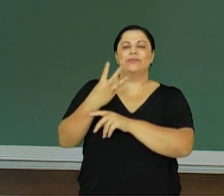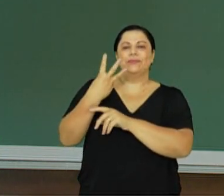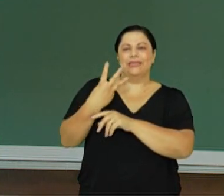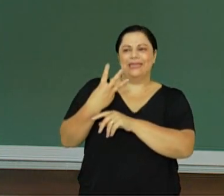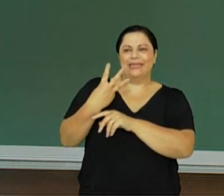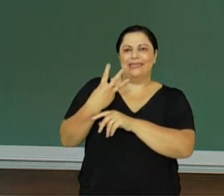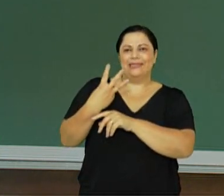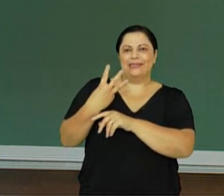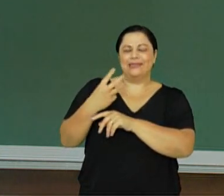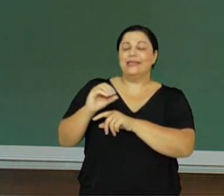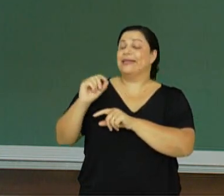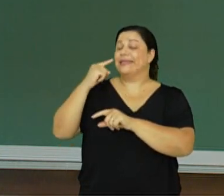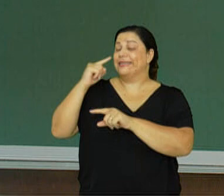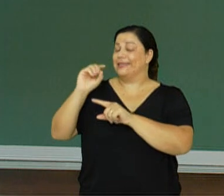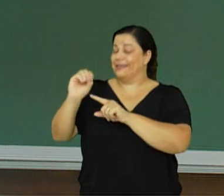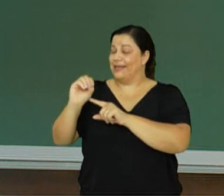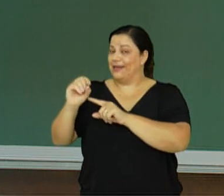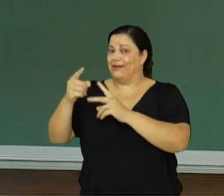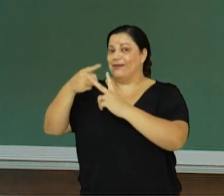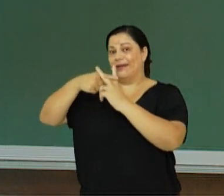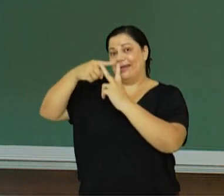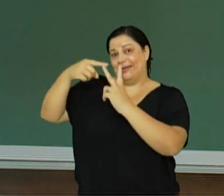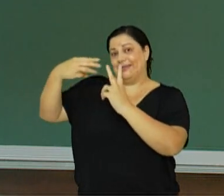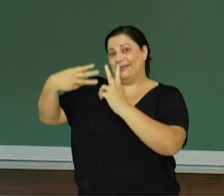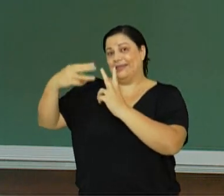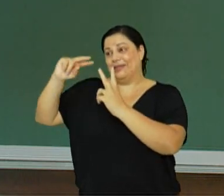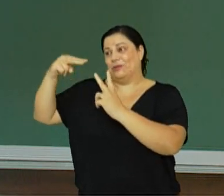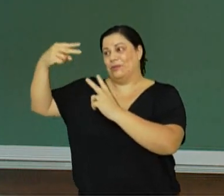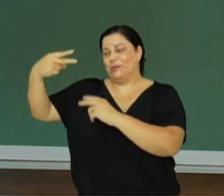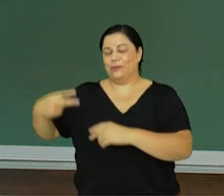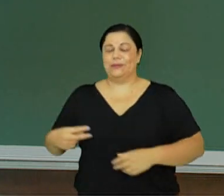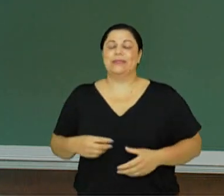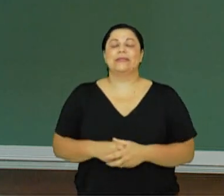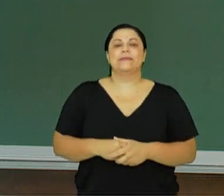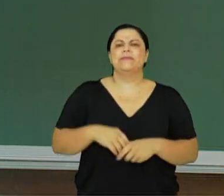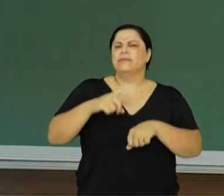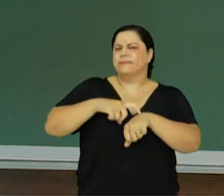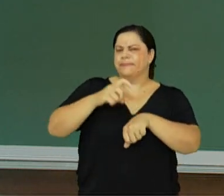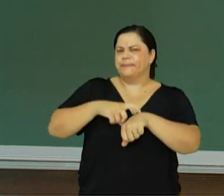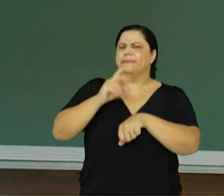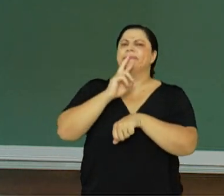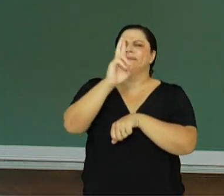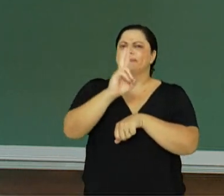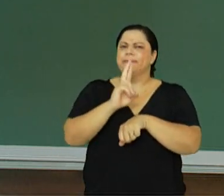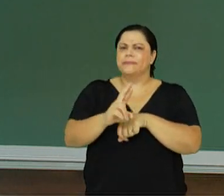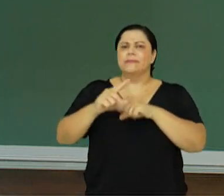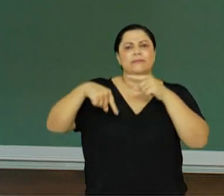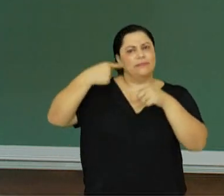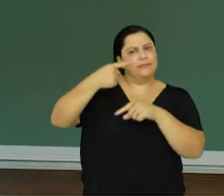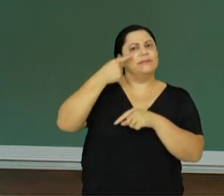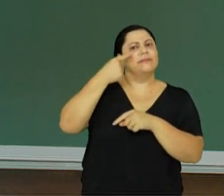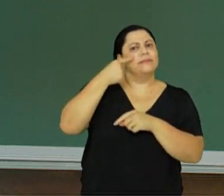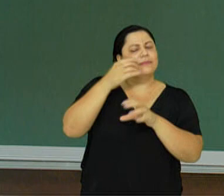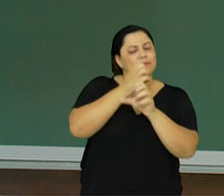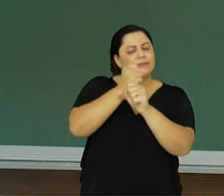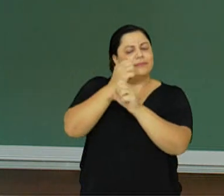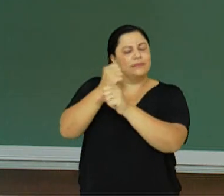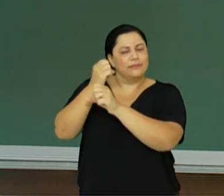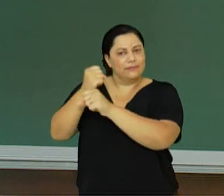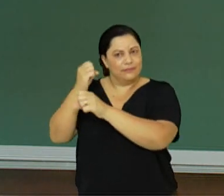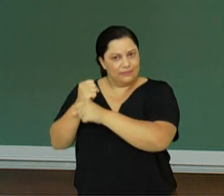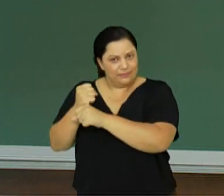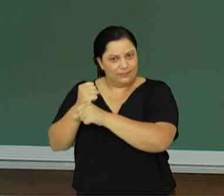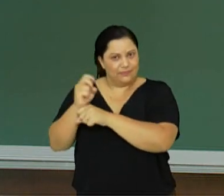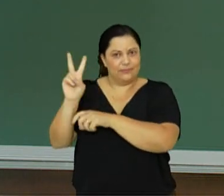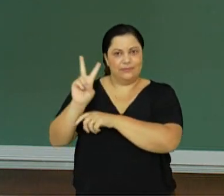2. Tá bom? Um tempinho para vocês resolverem, depois a gente vai ver se vocês conseguiram responder calculando o volume